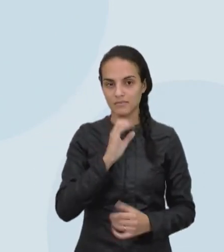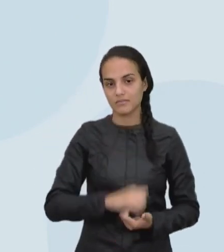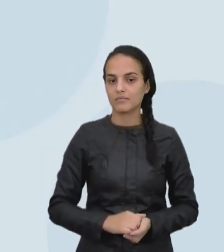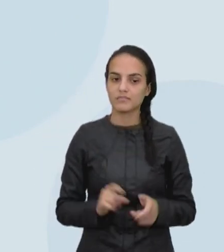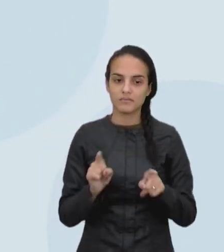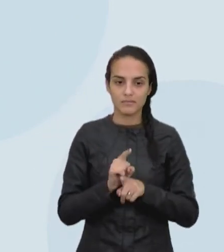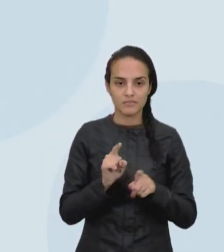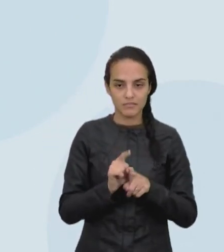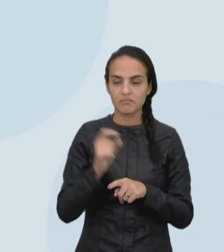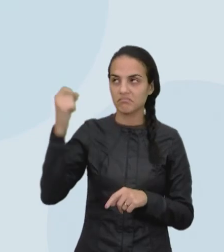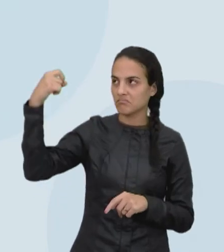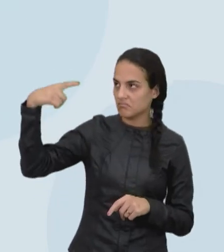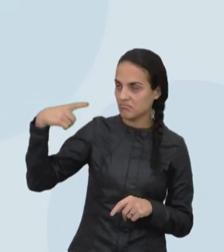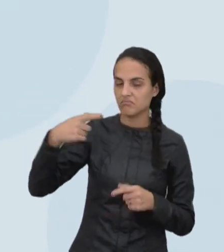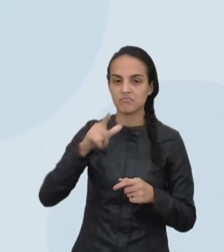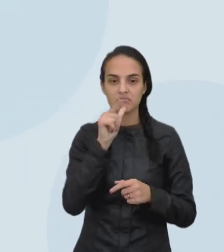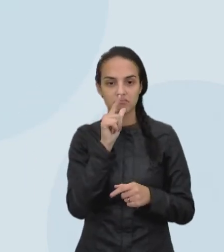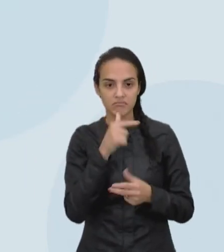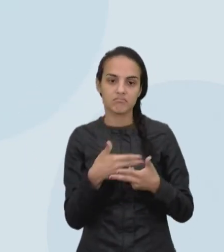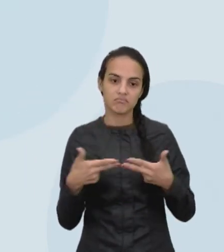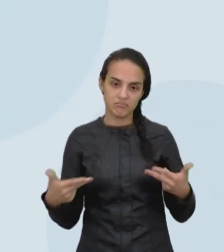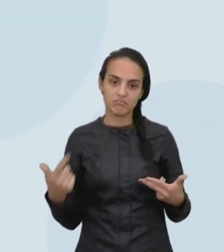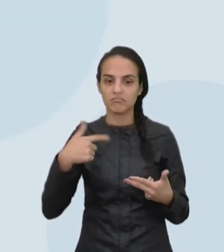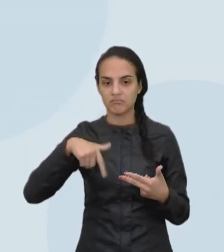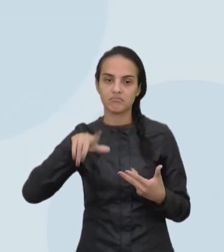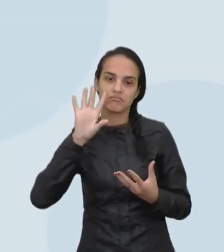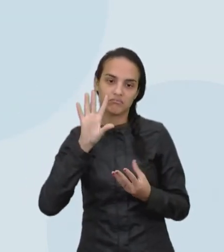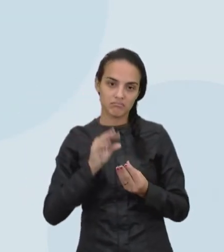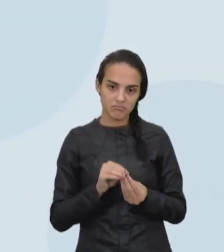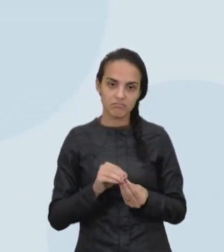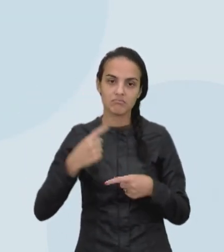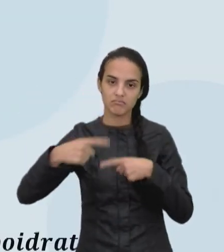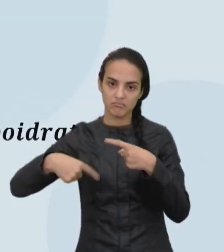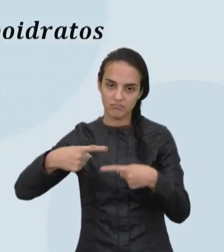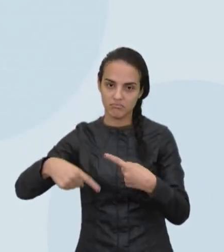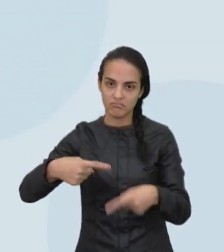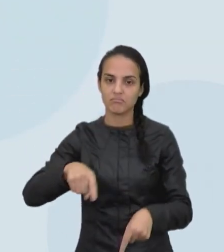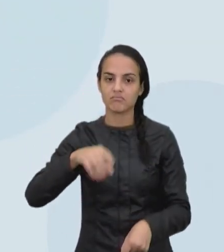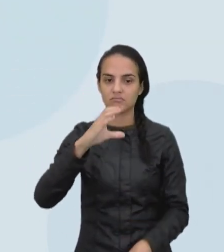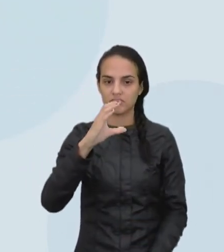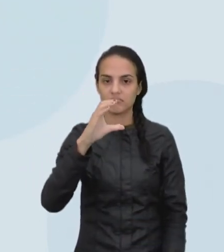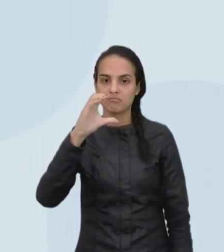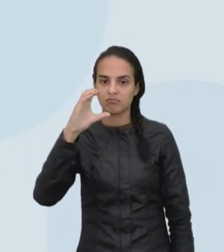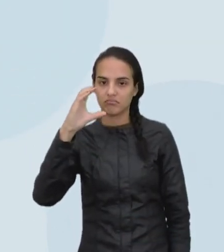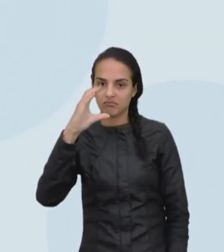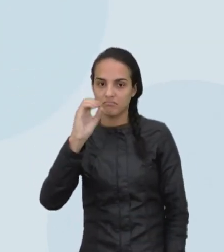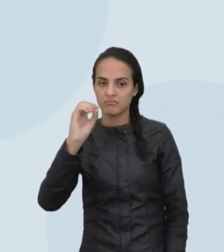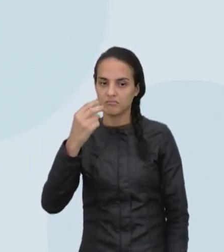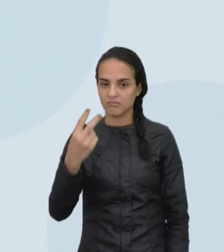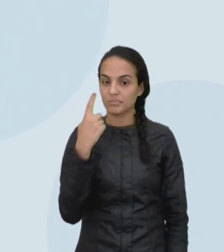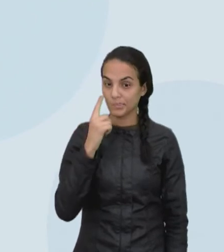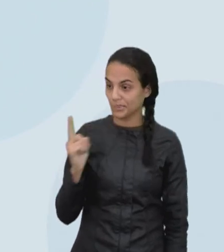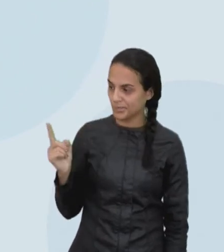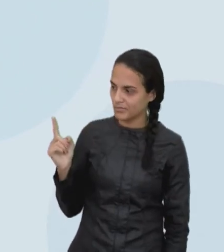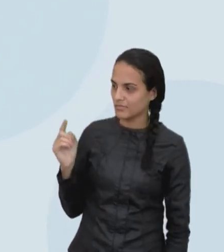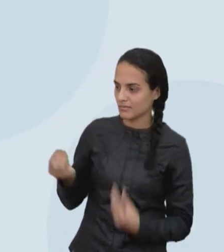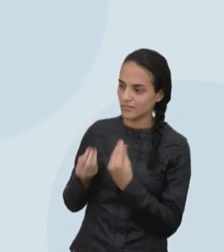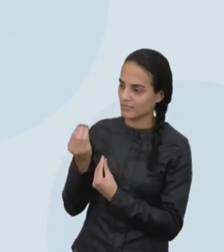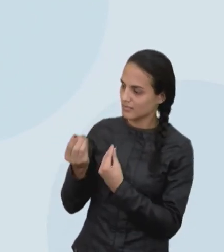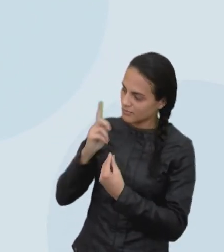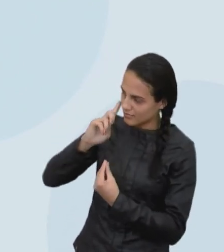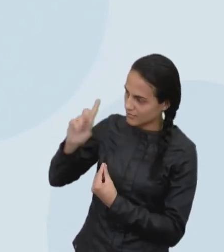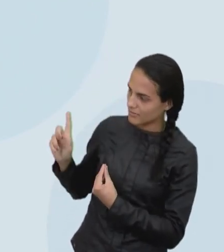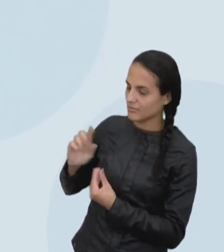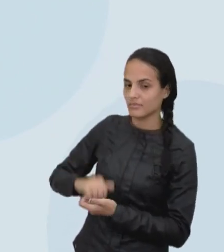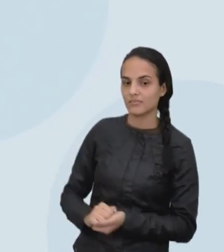também luminosa e tudo mais, e água. Então, a gente completa o ciclo do carbono. Então, como ficou, ó? O ciclo do